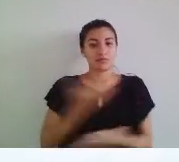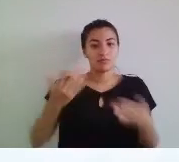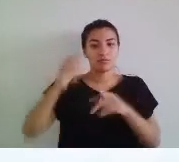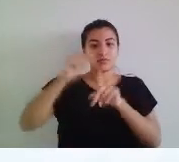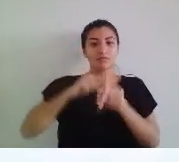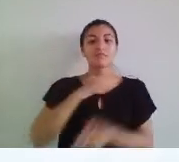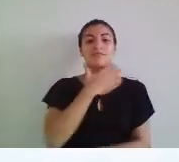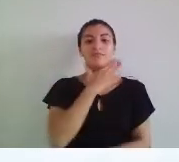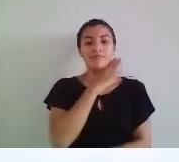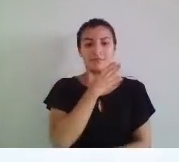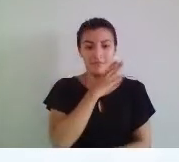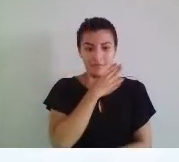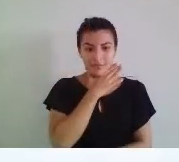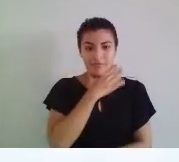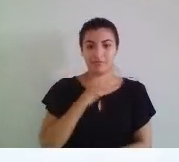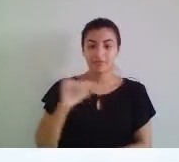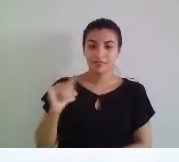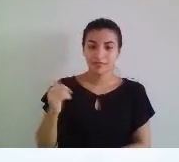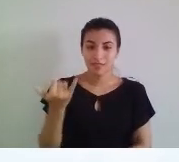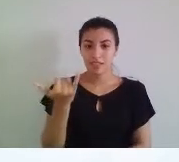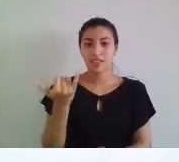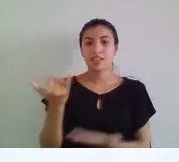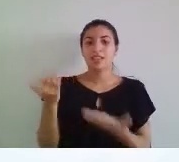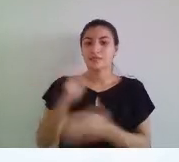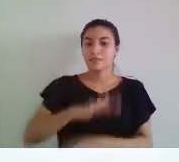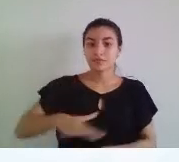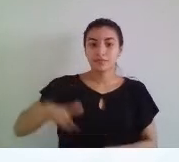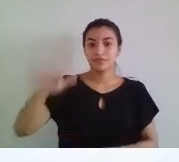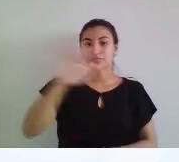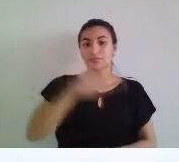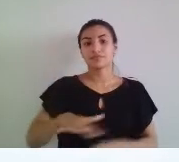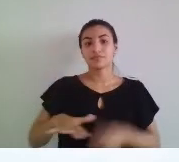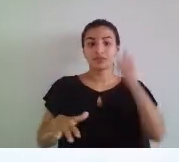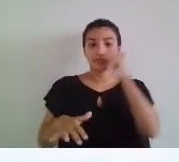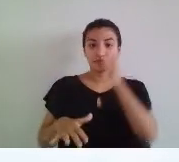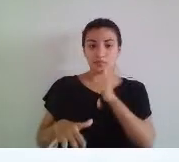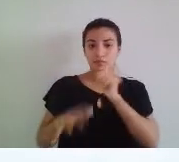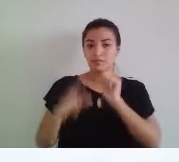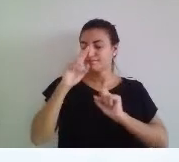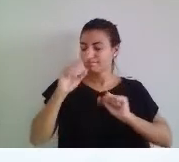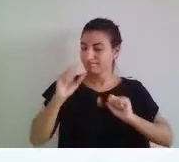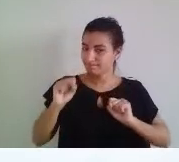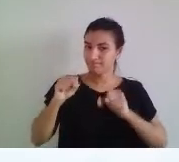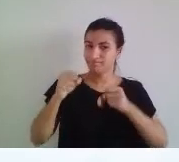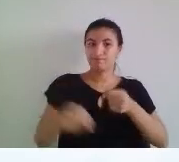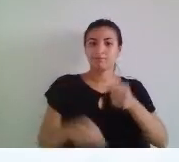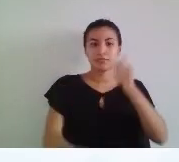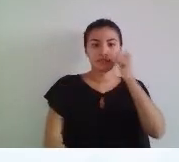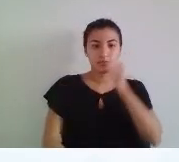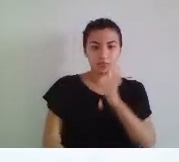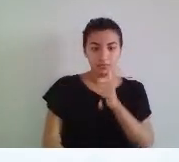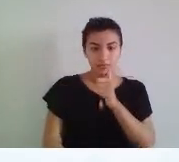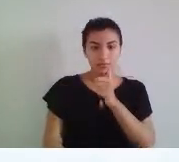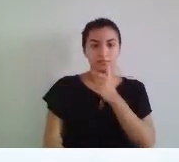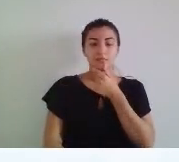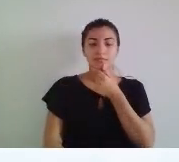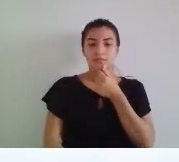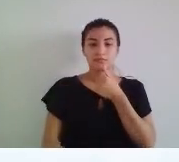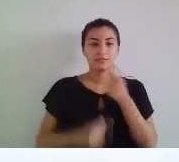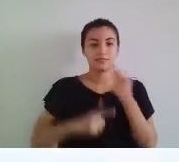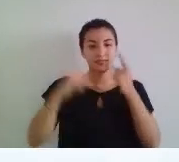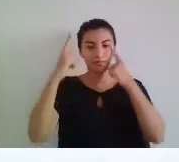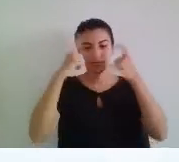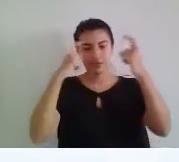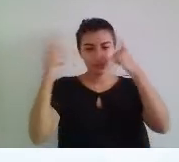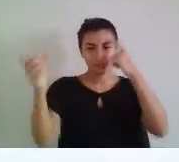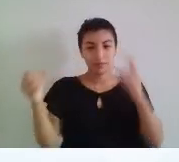março e aproveitando aqui para dar espaço para as nossas mulheres empoderadas, mulheres que trazem ideias, um